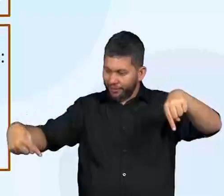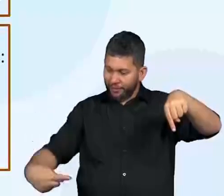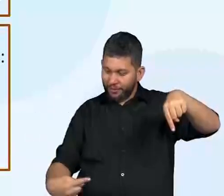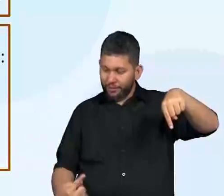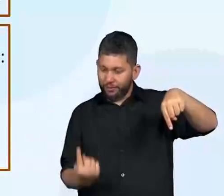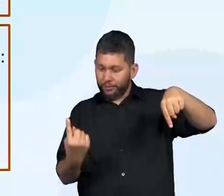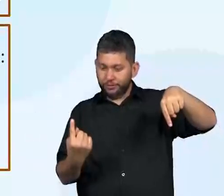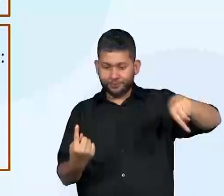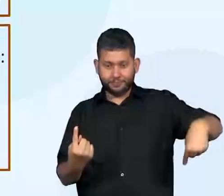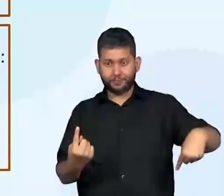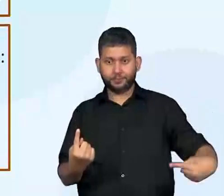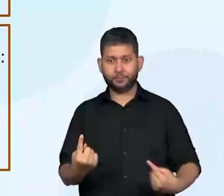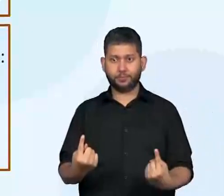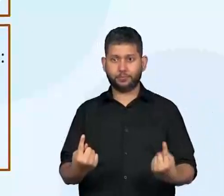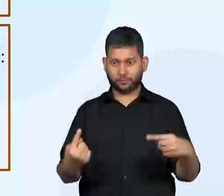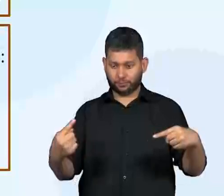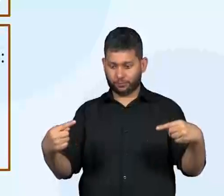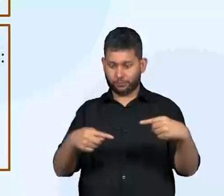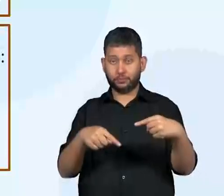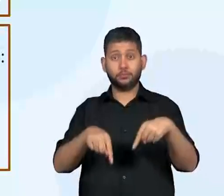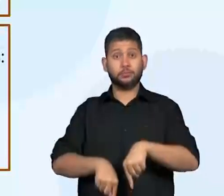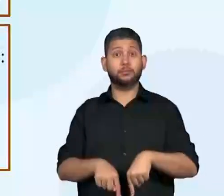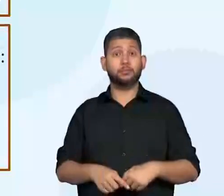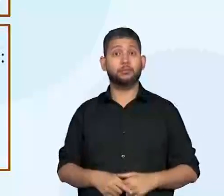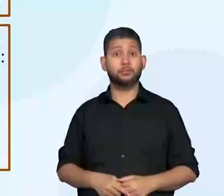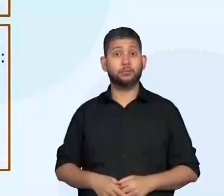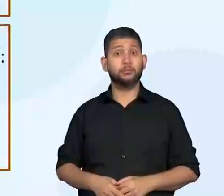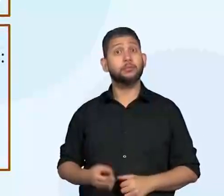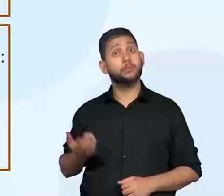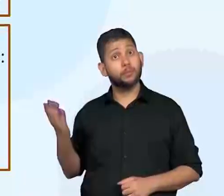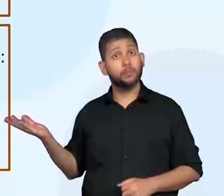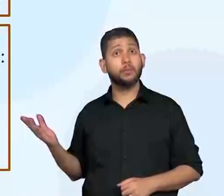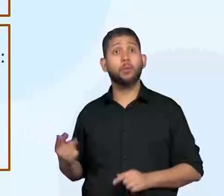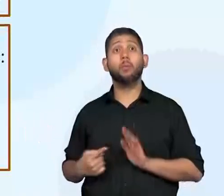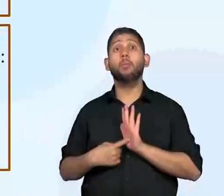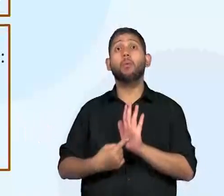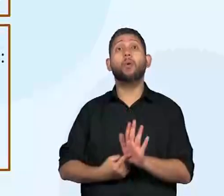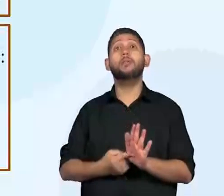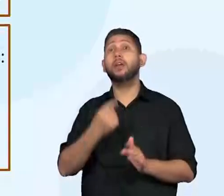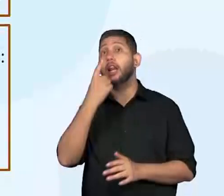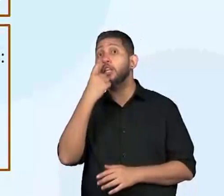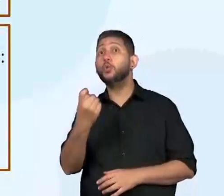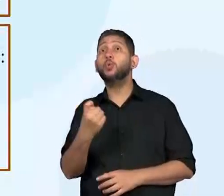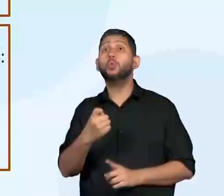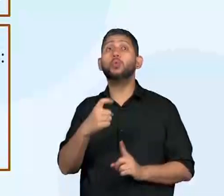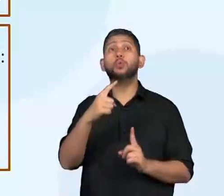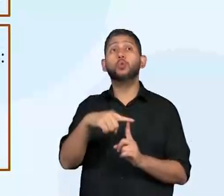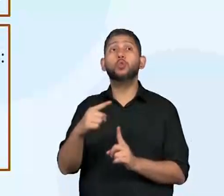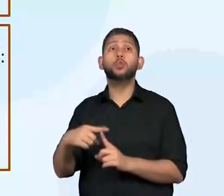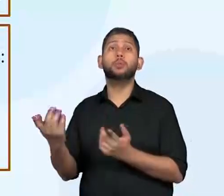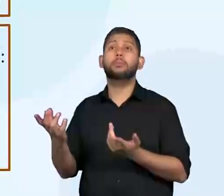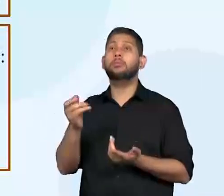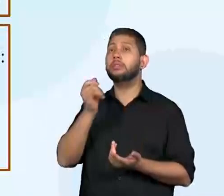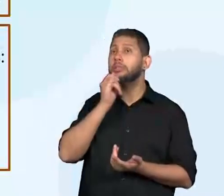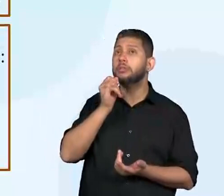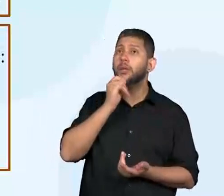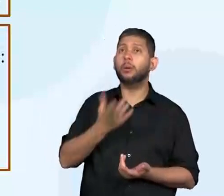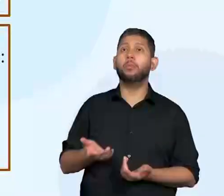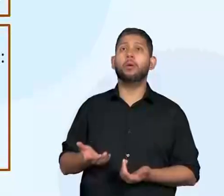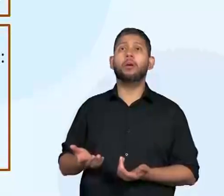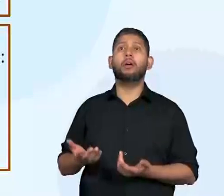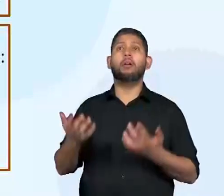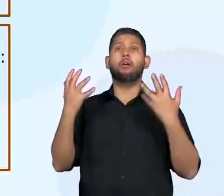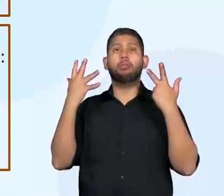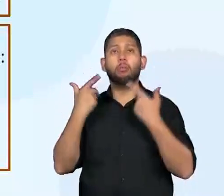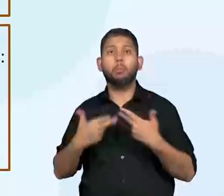explicar a classificação desse lixo e todo o direcionamento dado a ele. Eu